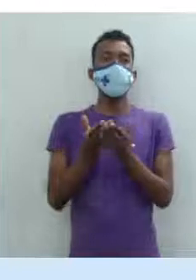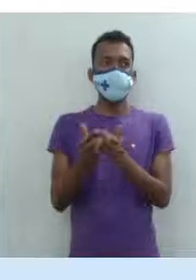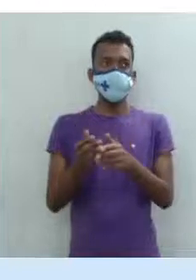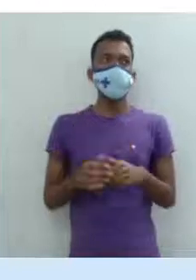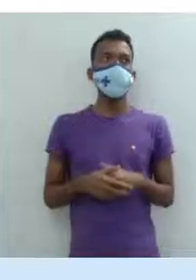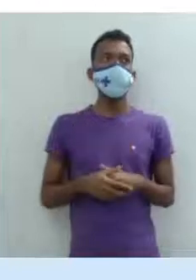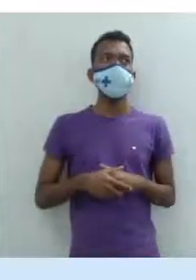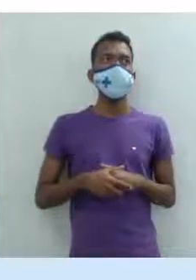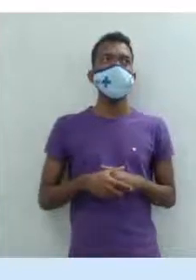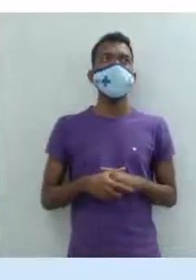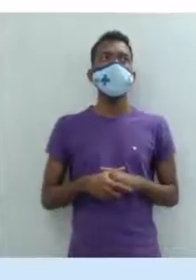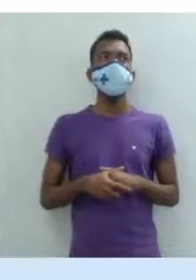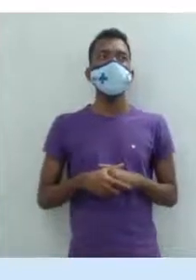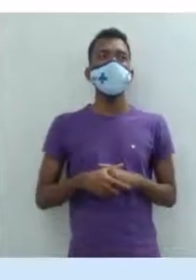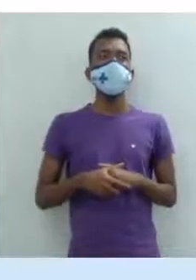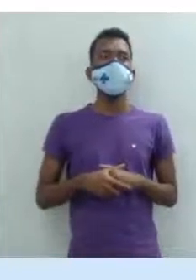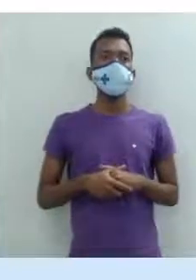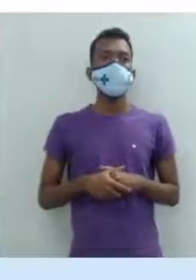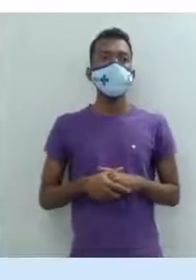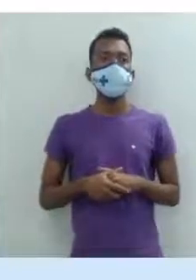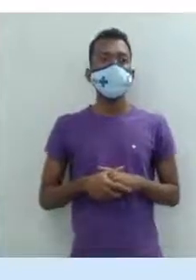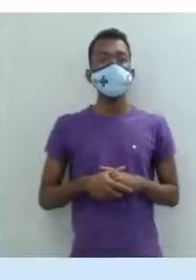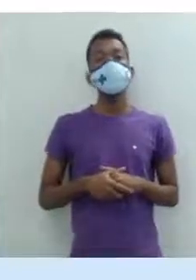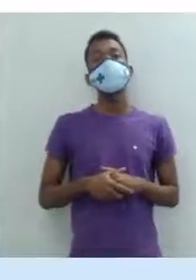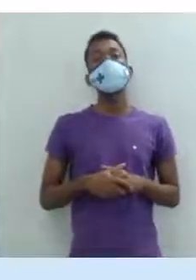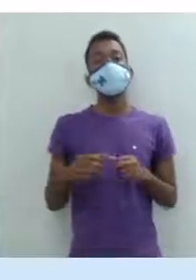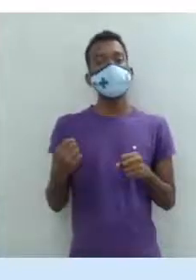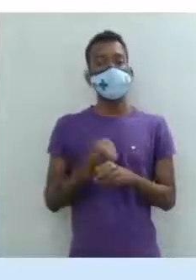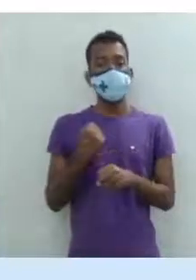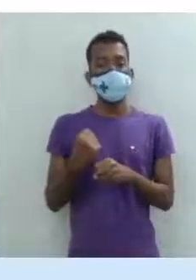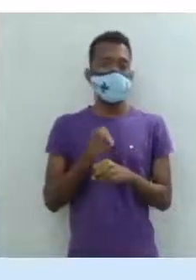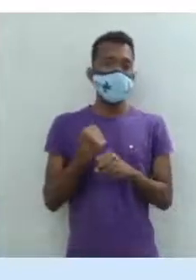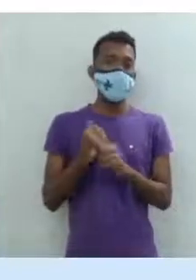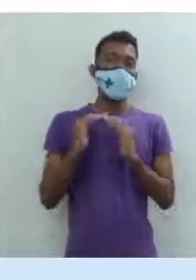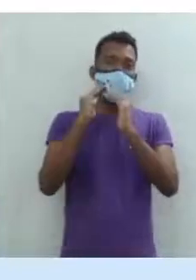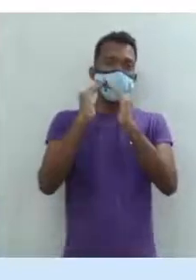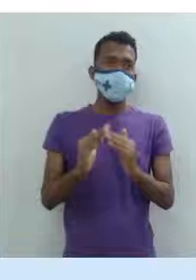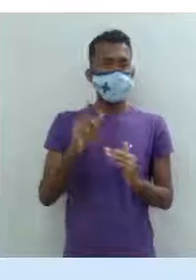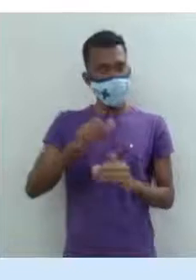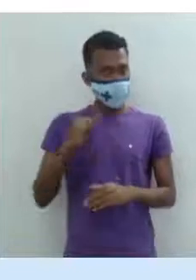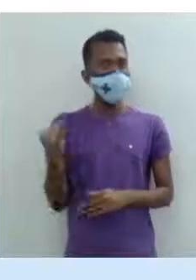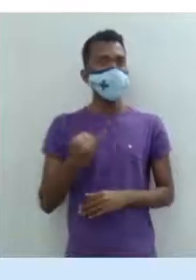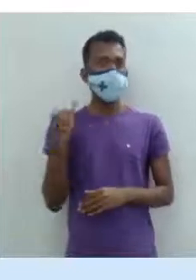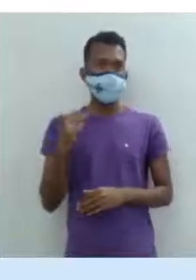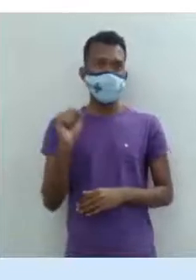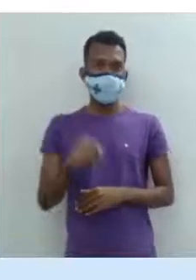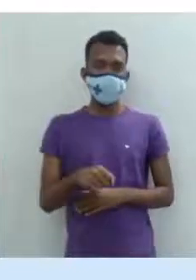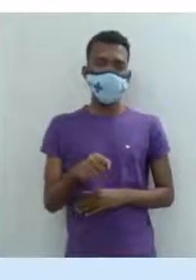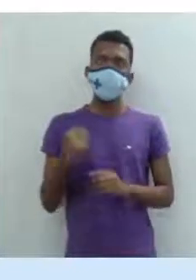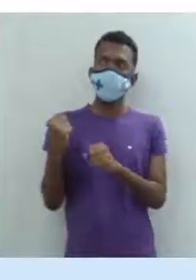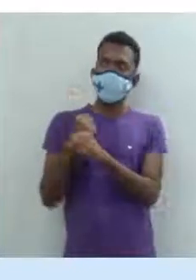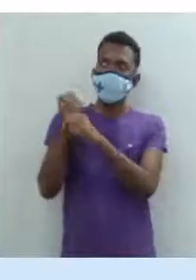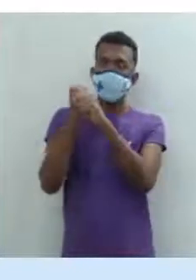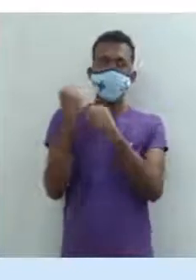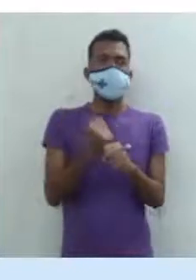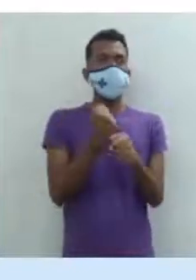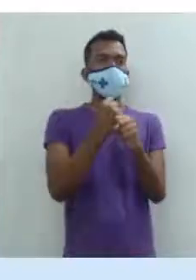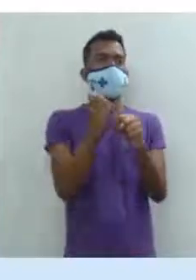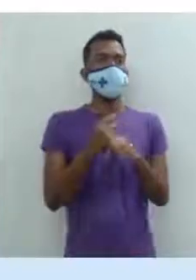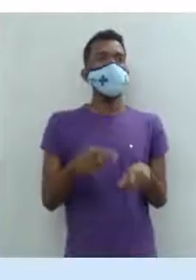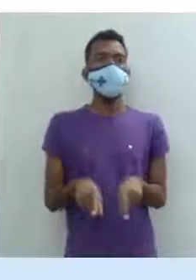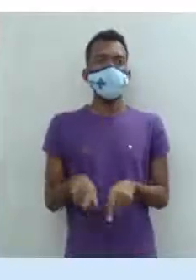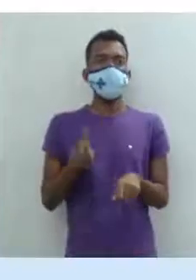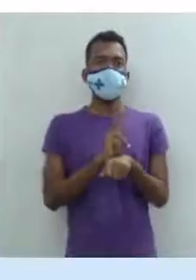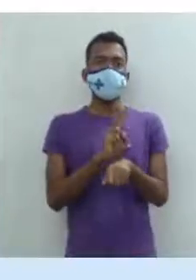em canoas, construir moradias, né? Importante isso, né? Construir moradias, cuidar